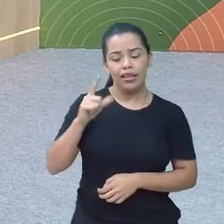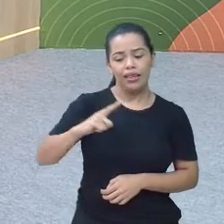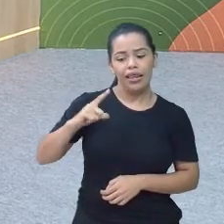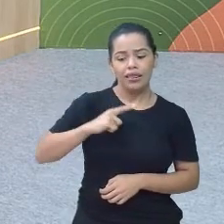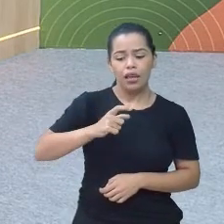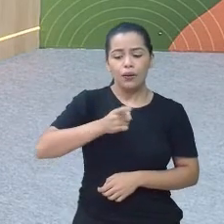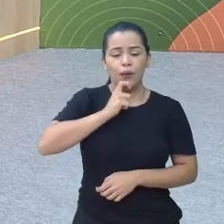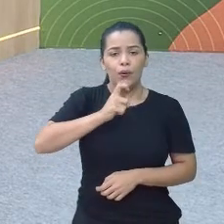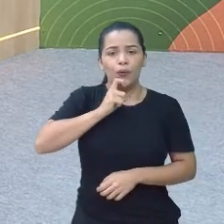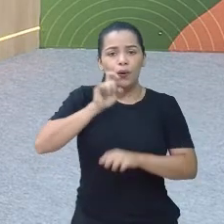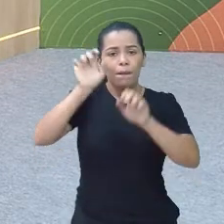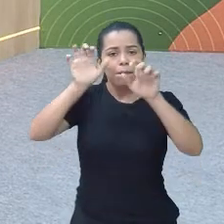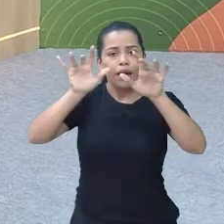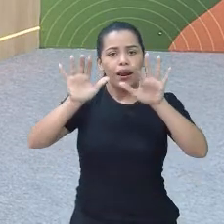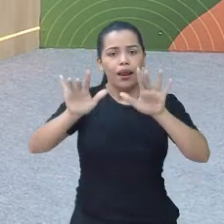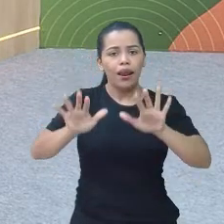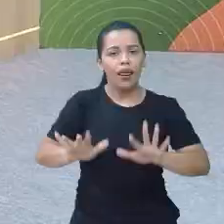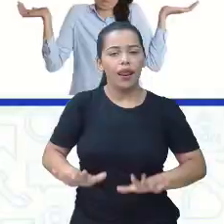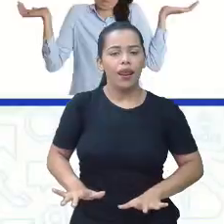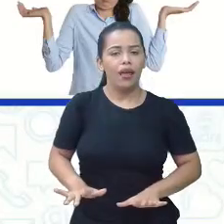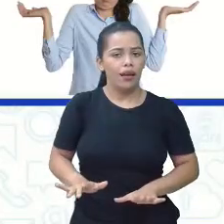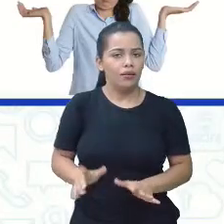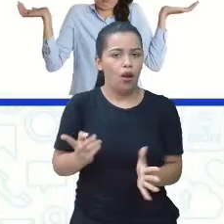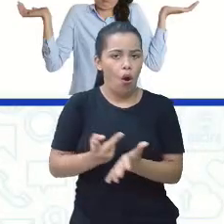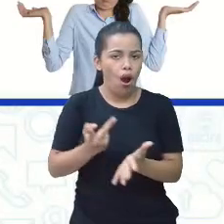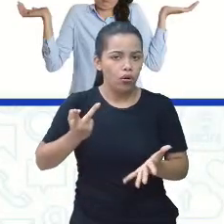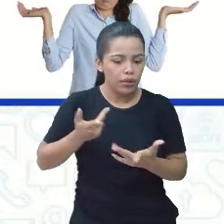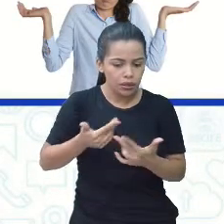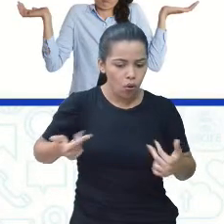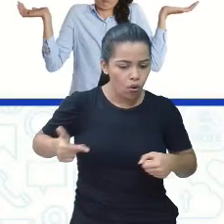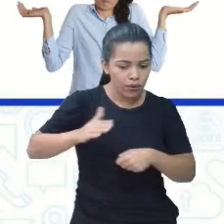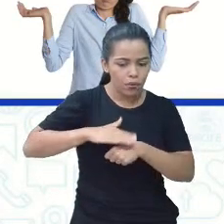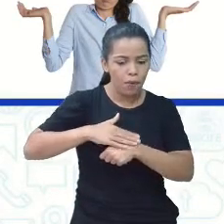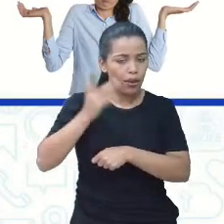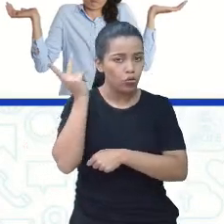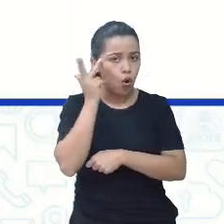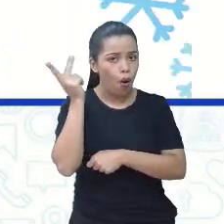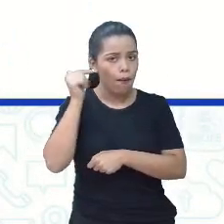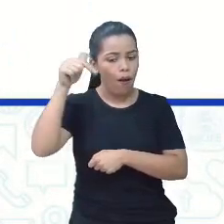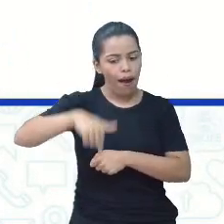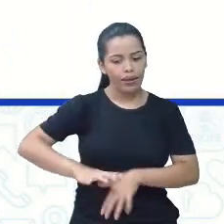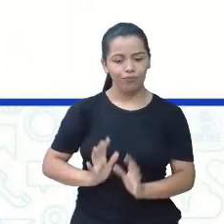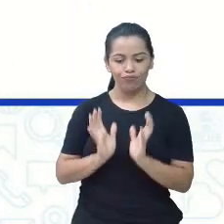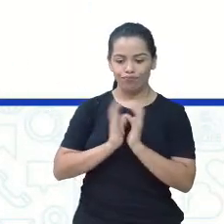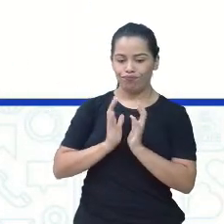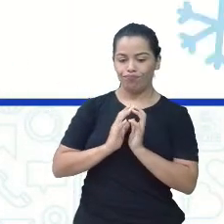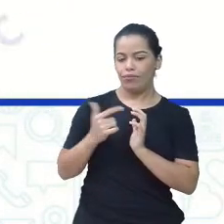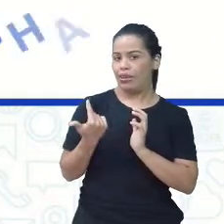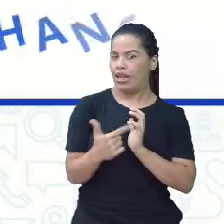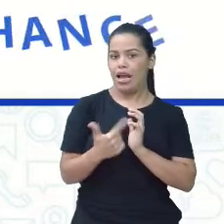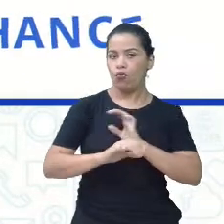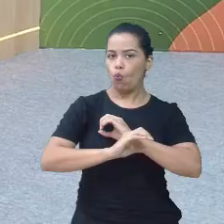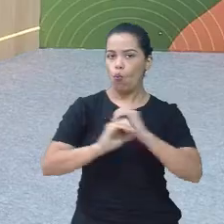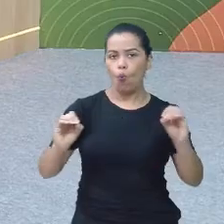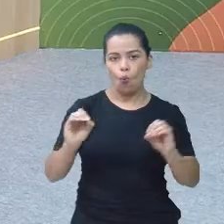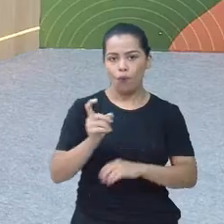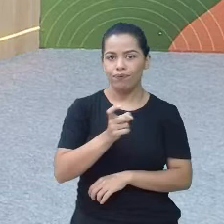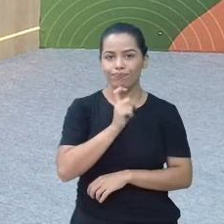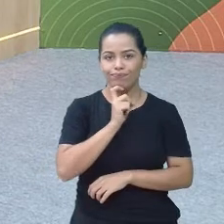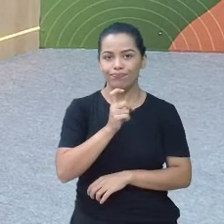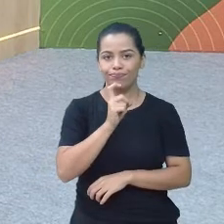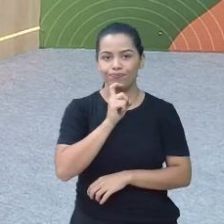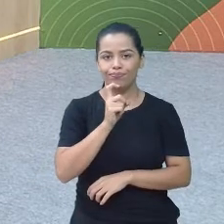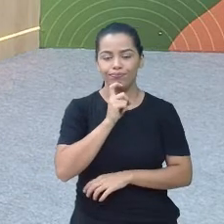dos acontecimentos normais, a gente sabe que em Recife a gente não teria essa chance, né?